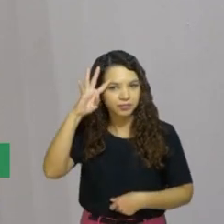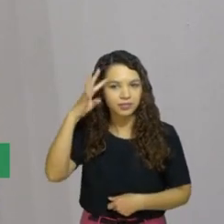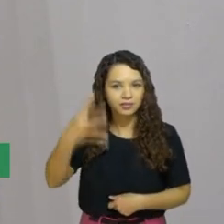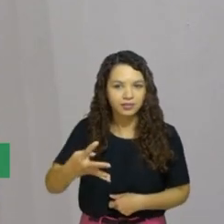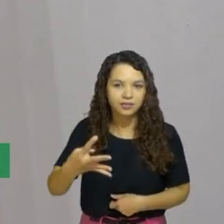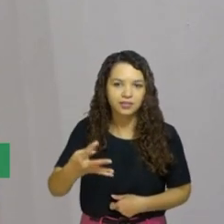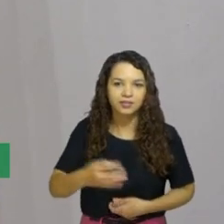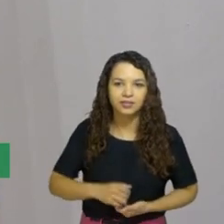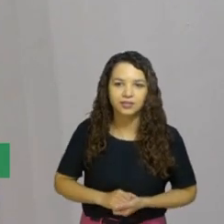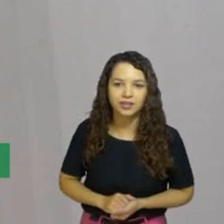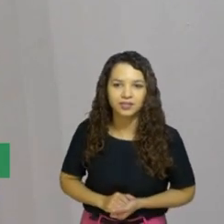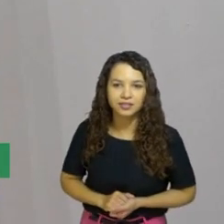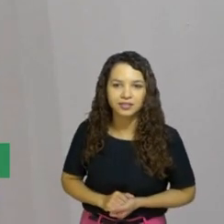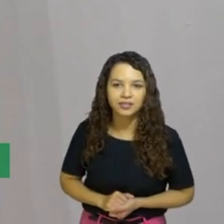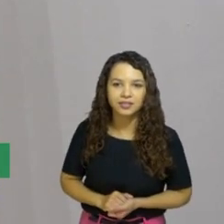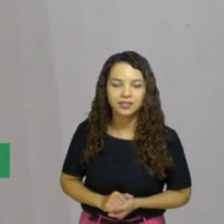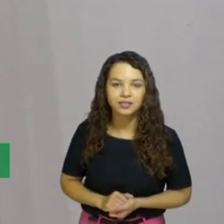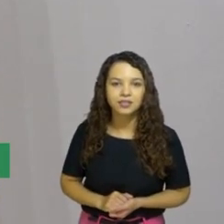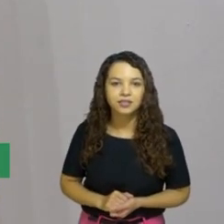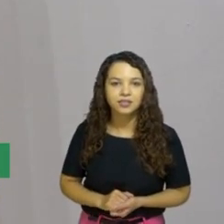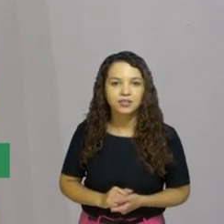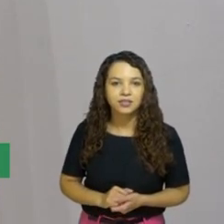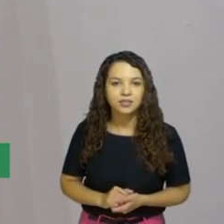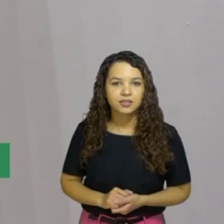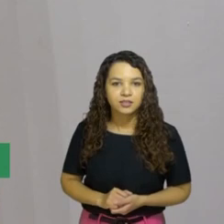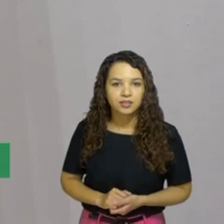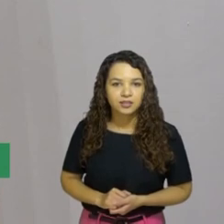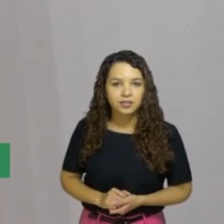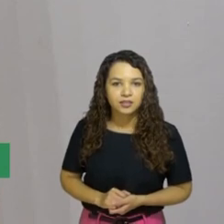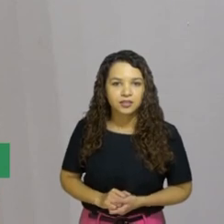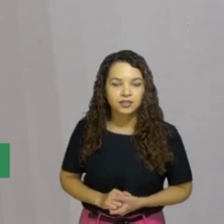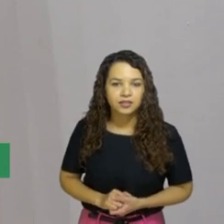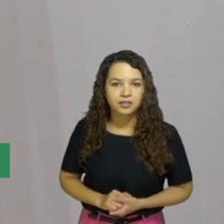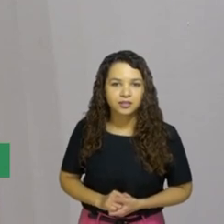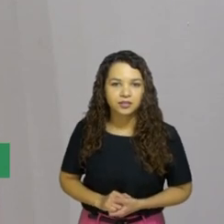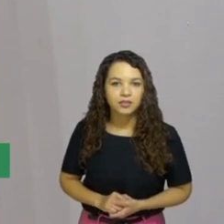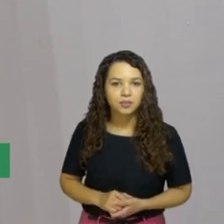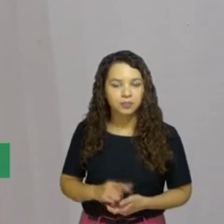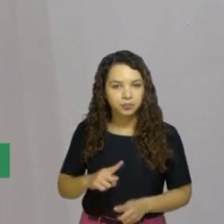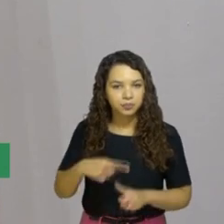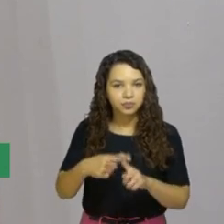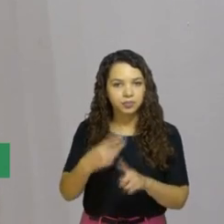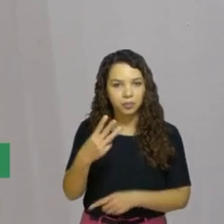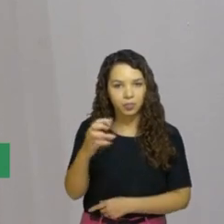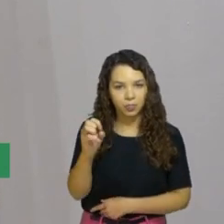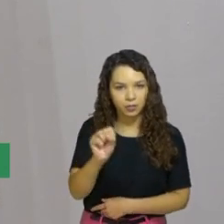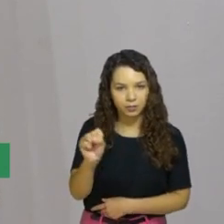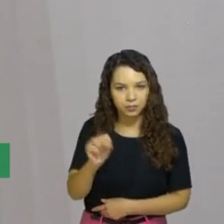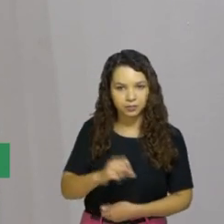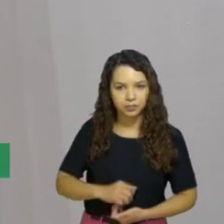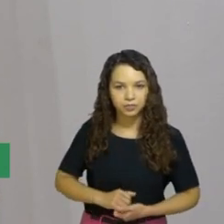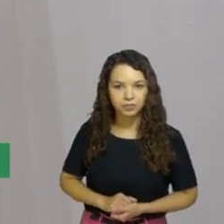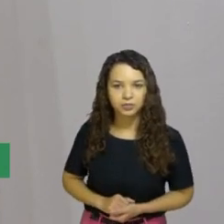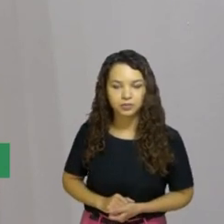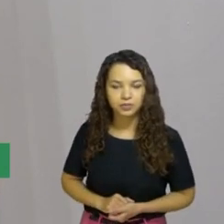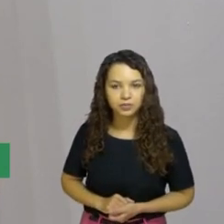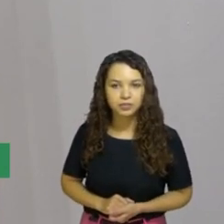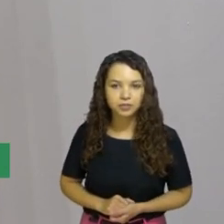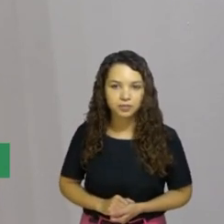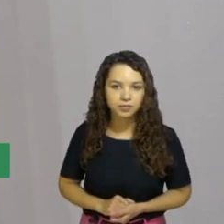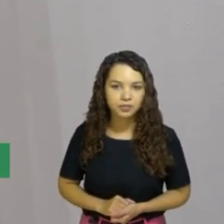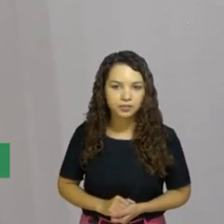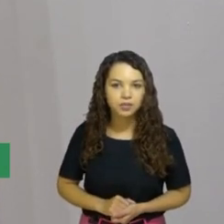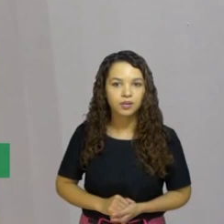com certeza, nós vamos mitigar. Mais 30 segundos, deputado. Né? As